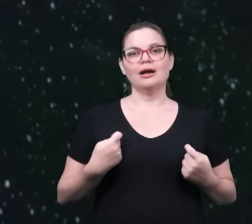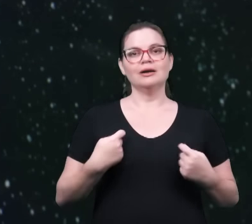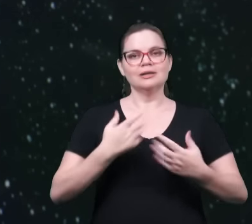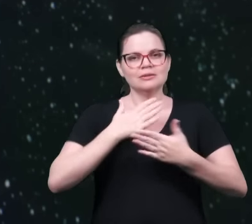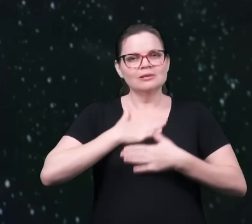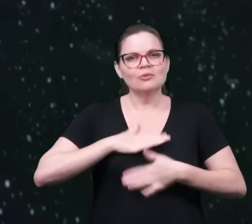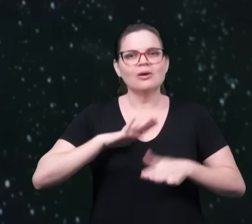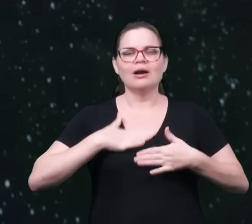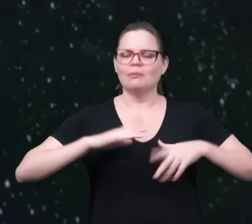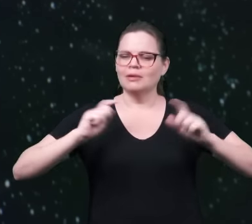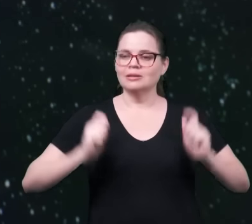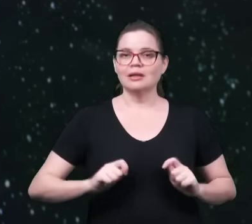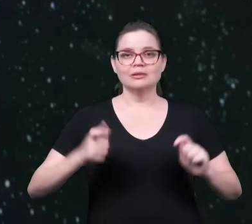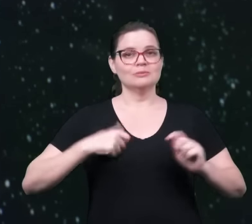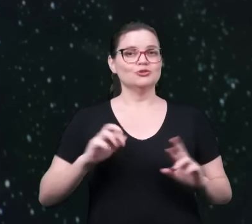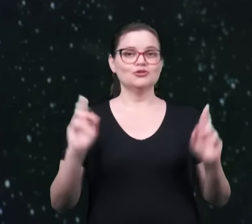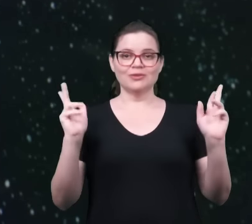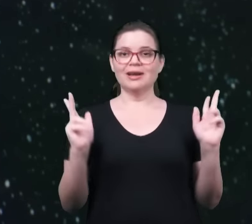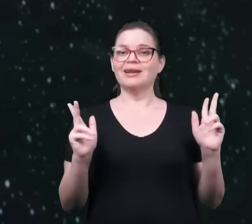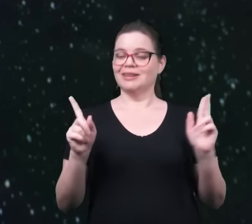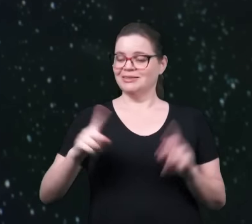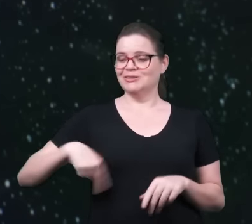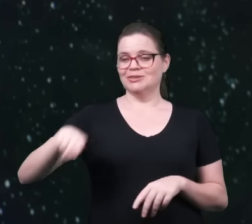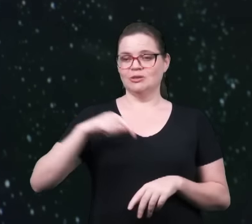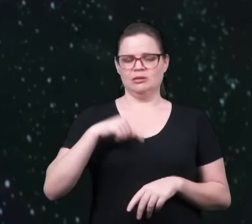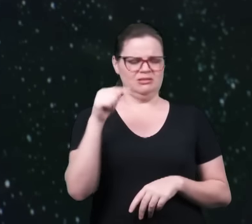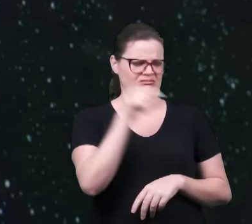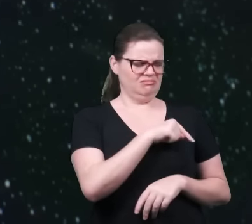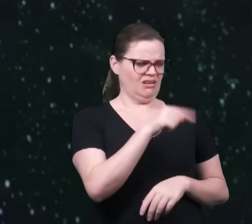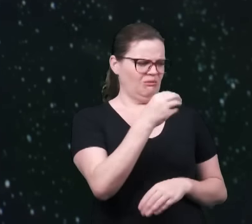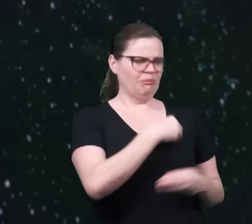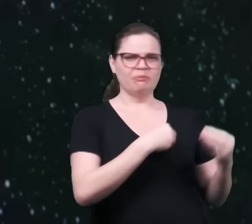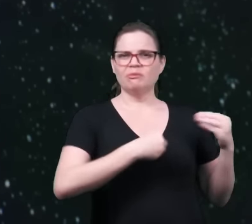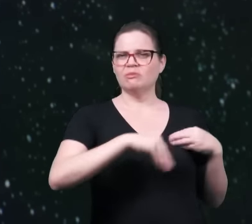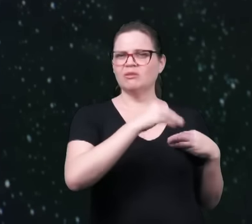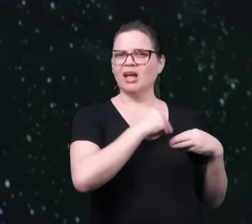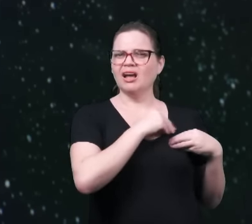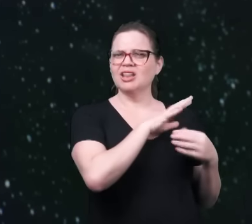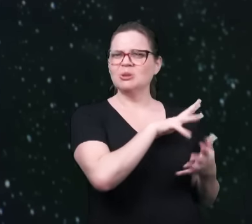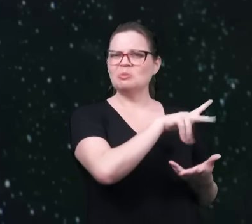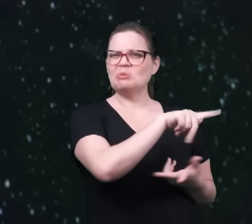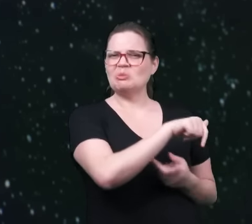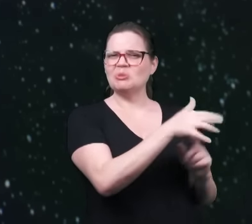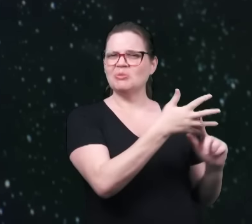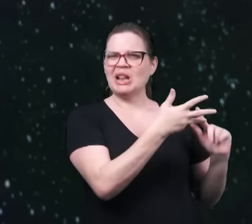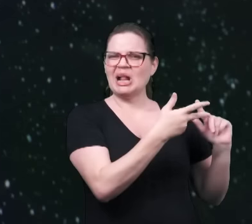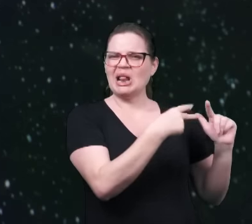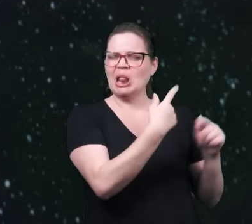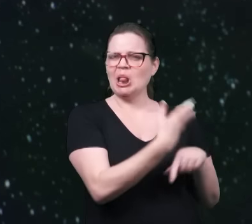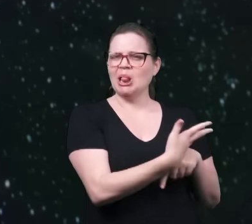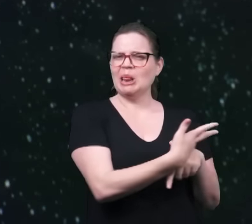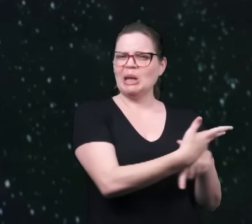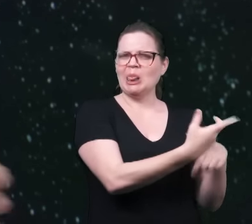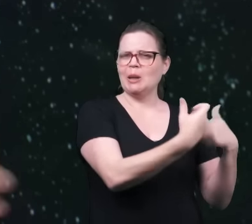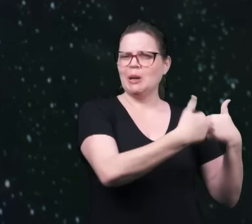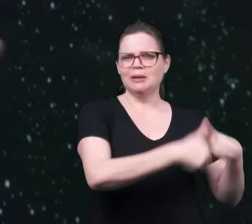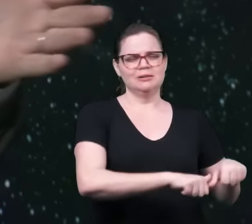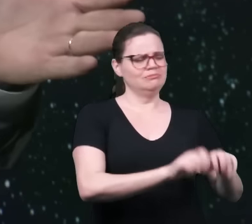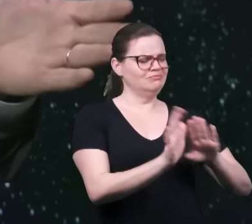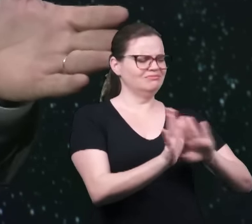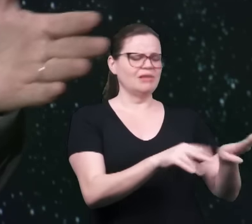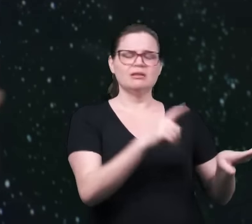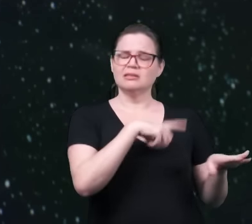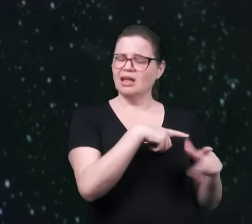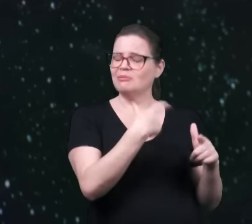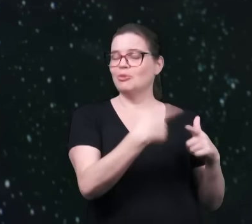Nós estamos presos não a esse mundo que vai perecendo, as coisas que nos rodeiam. É problema de tudo. Como